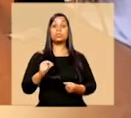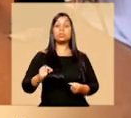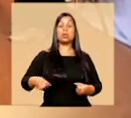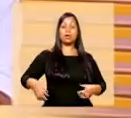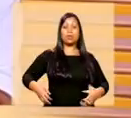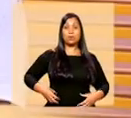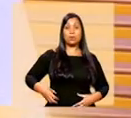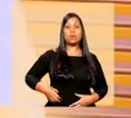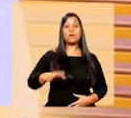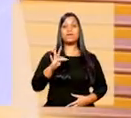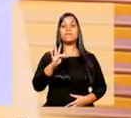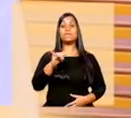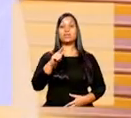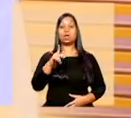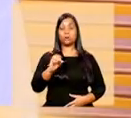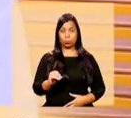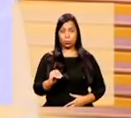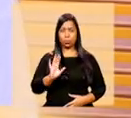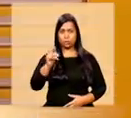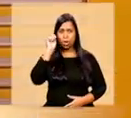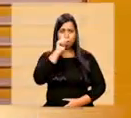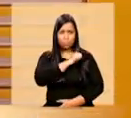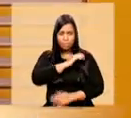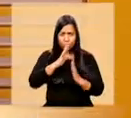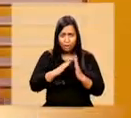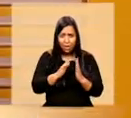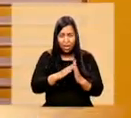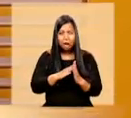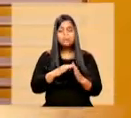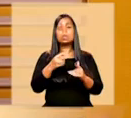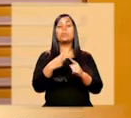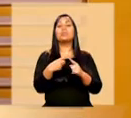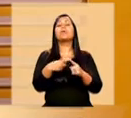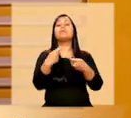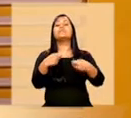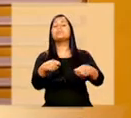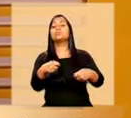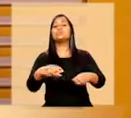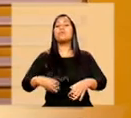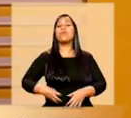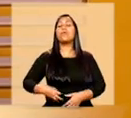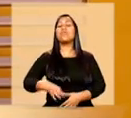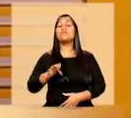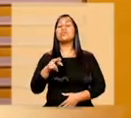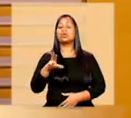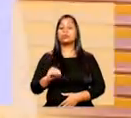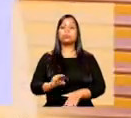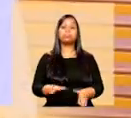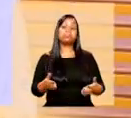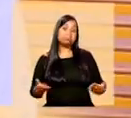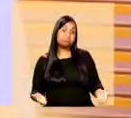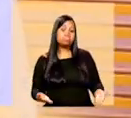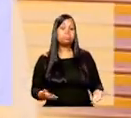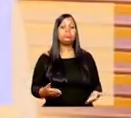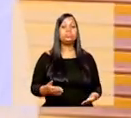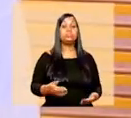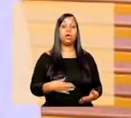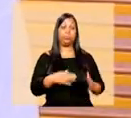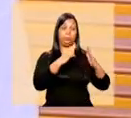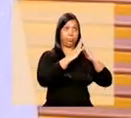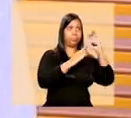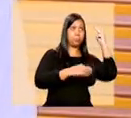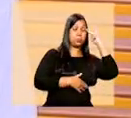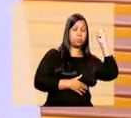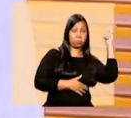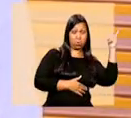um fígado. Conta pra gente, o senhor já era de Rio Preto, por que o senhor precisou desse órgão? Bom, eu era de São